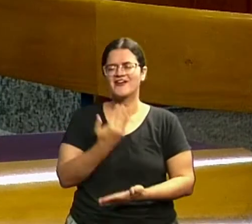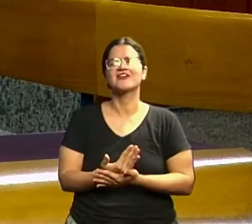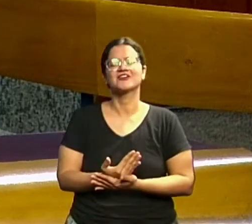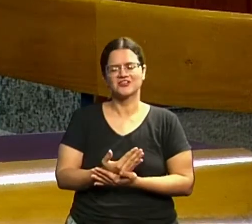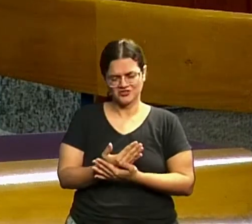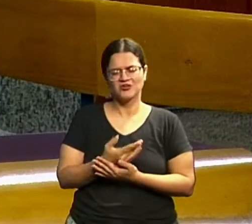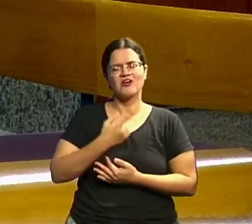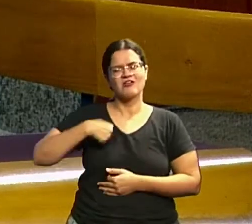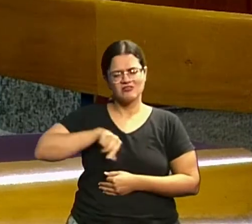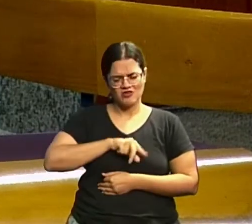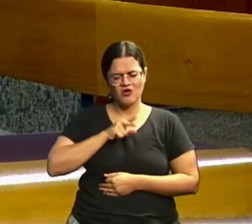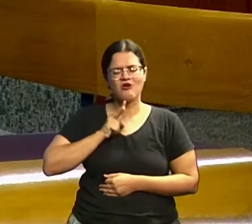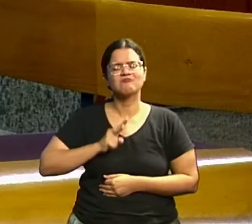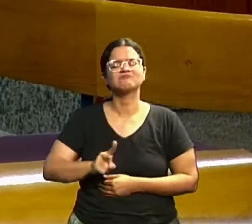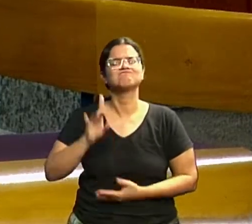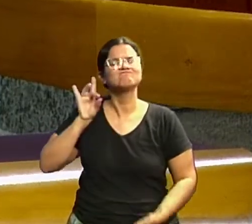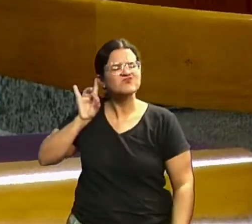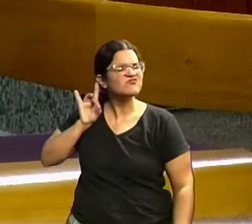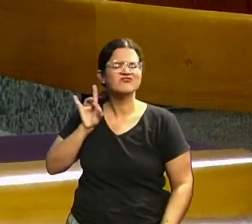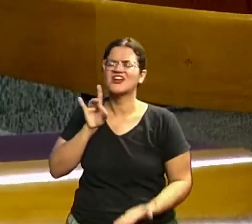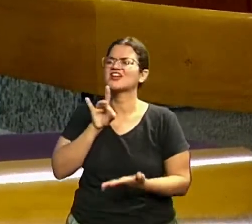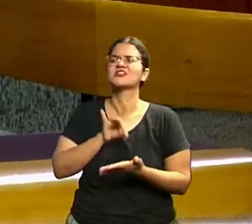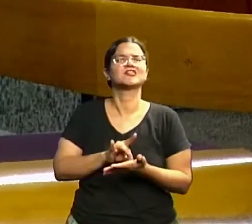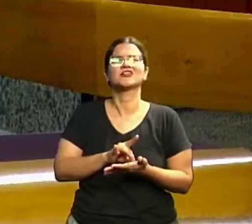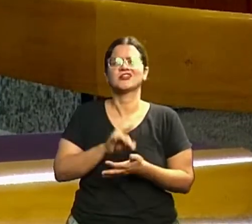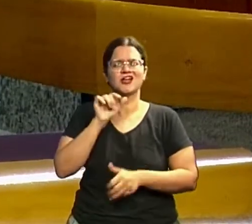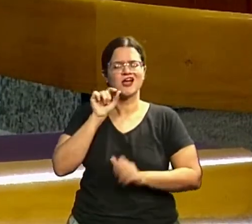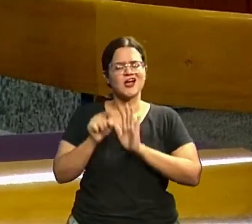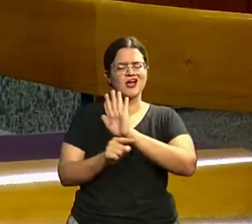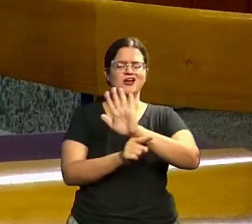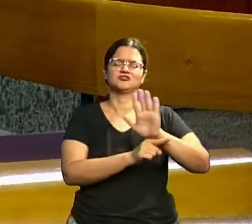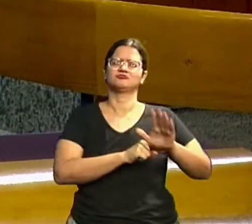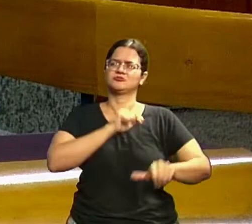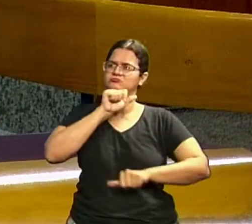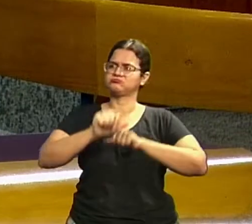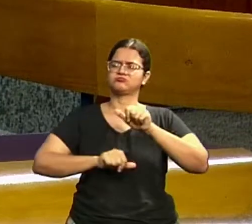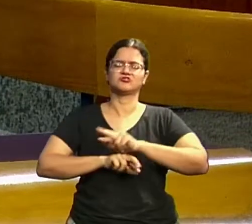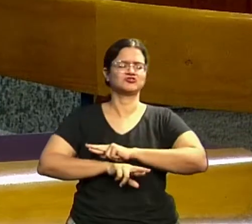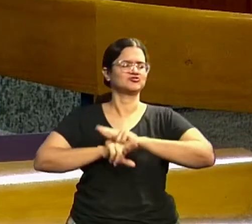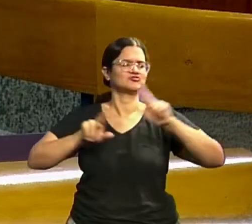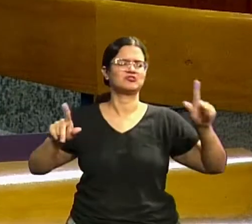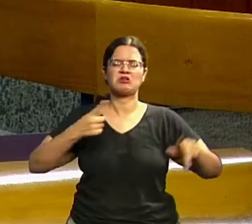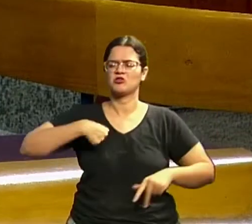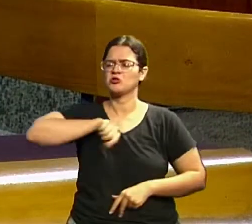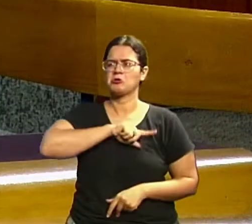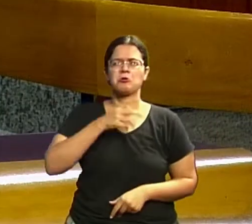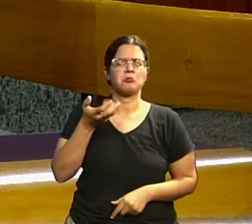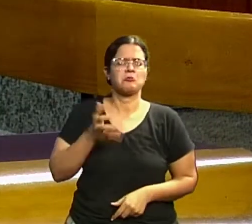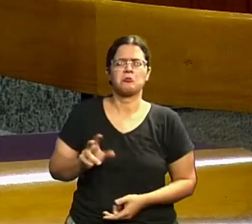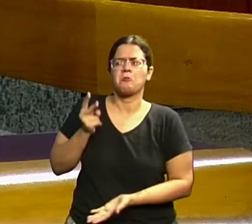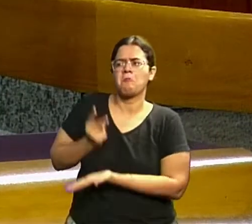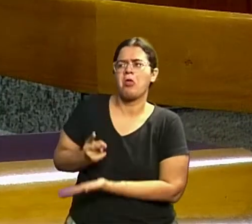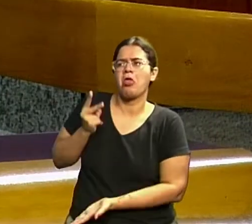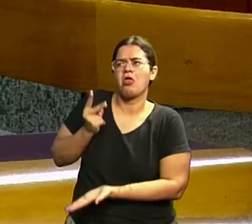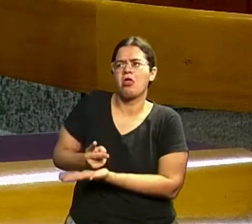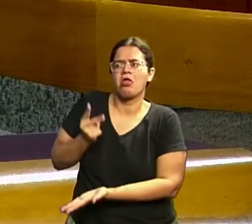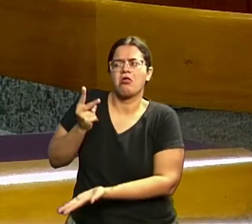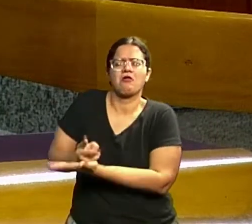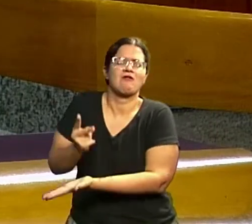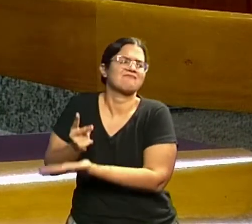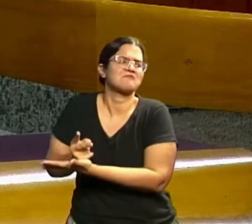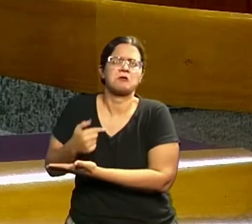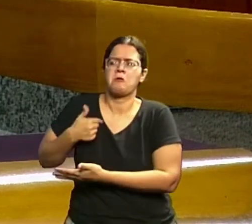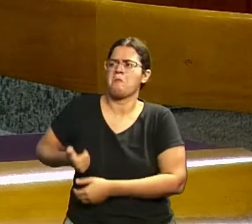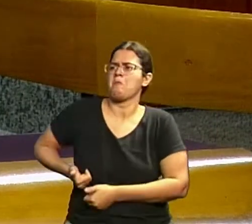nós estamos aqui realmente é para fazer a diferença. Nós não queremos ser melhor que ninguém,